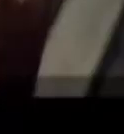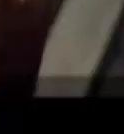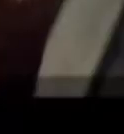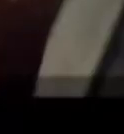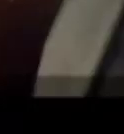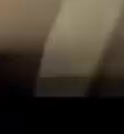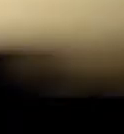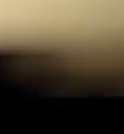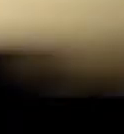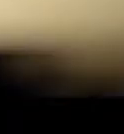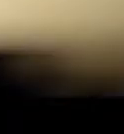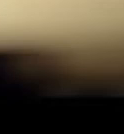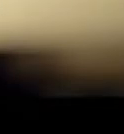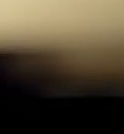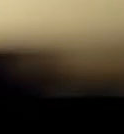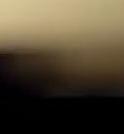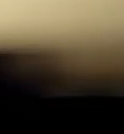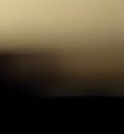Nem isso.